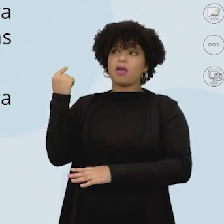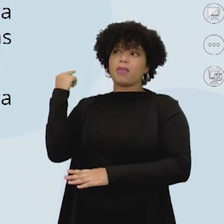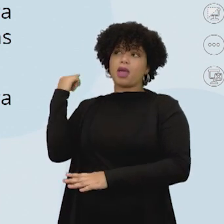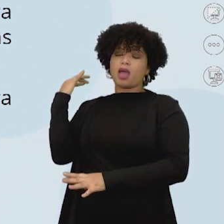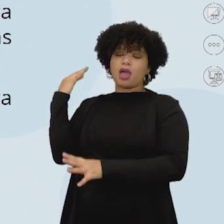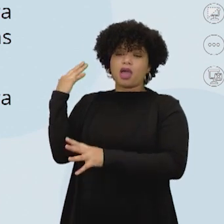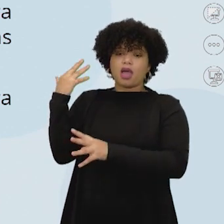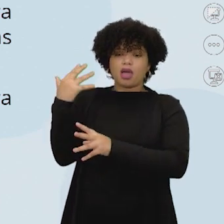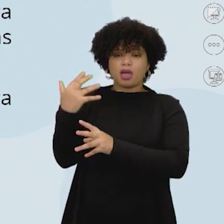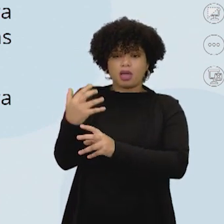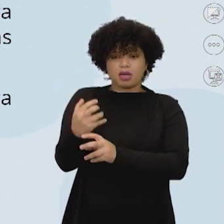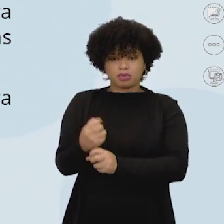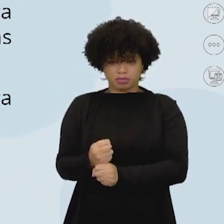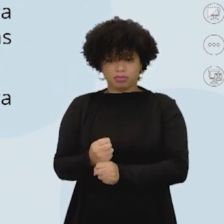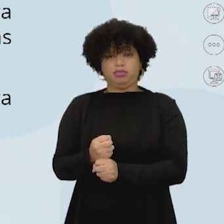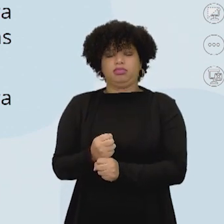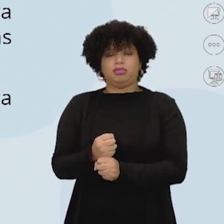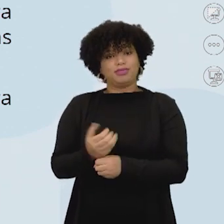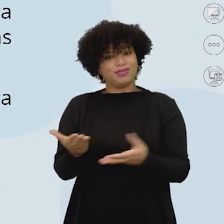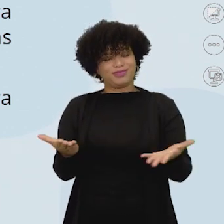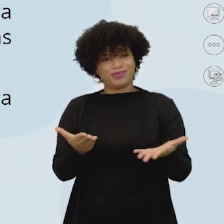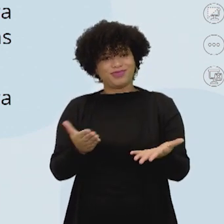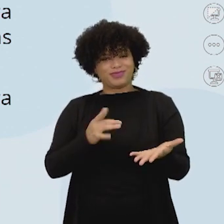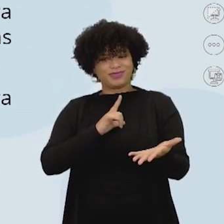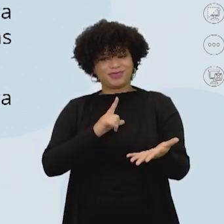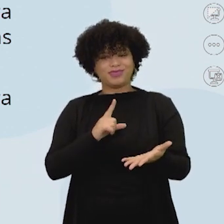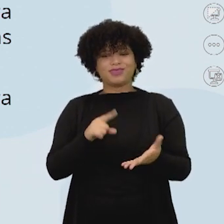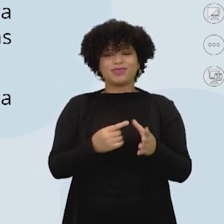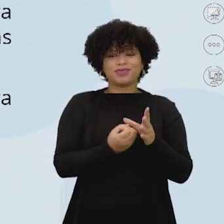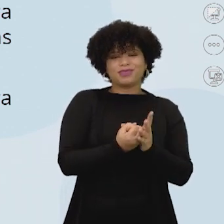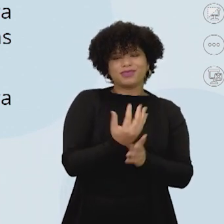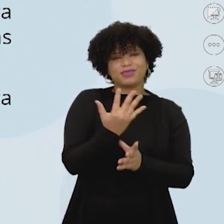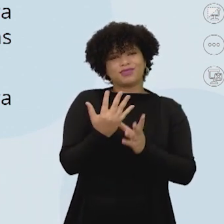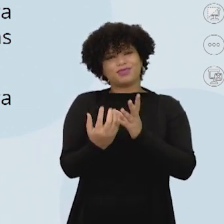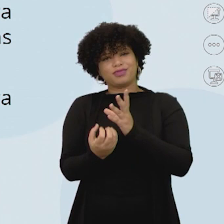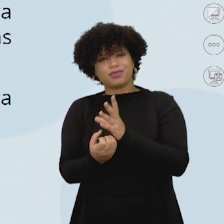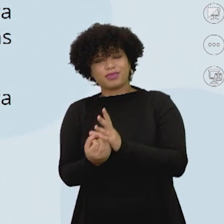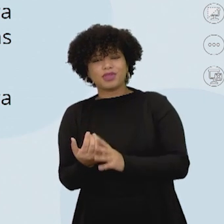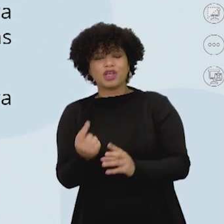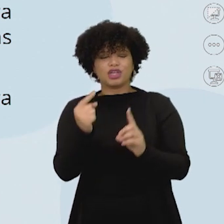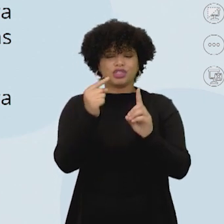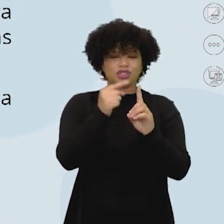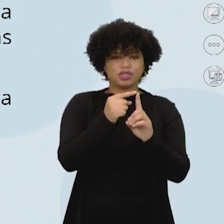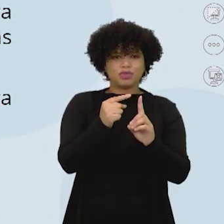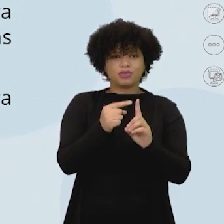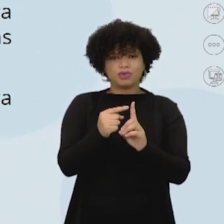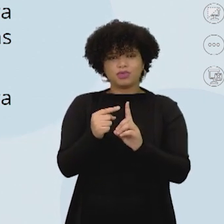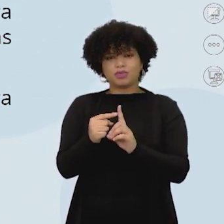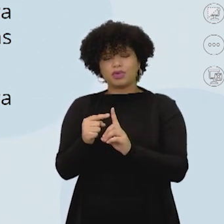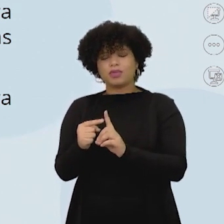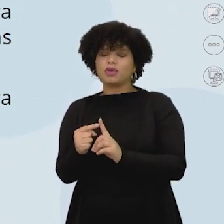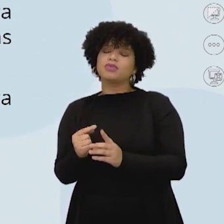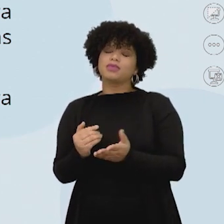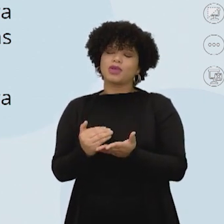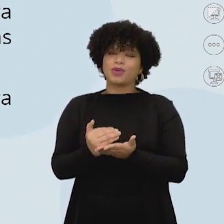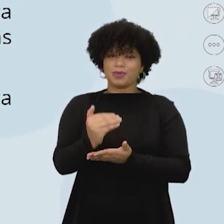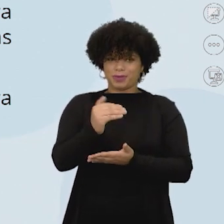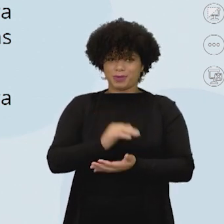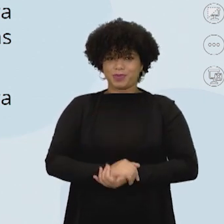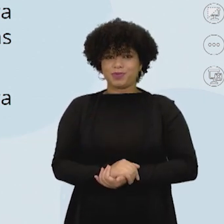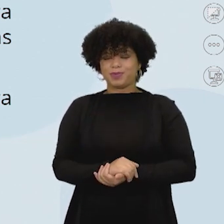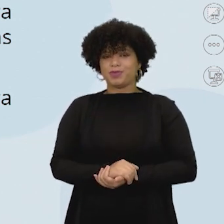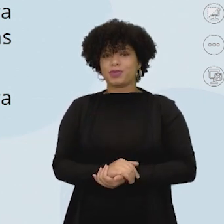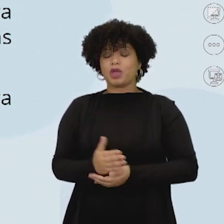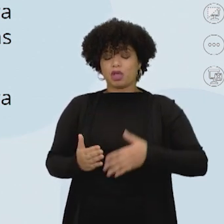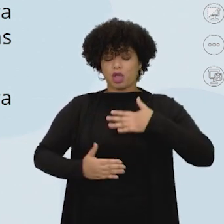progresso, não é, Juliana? E aí, então foram surgindo as modalidades aparecendo e assim por diante. Para a